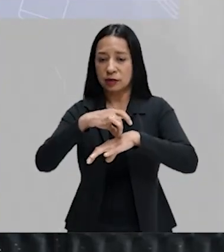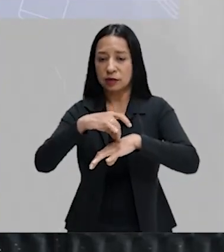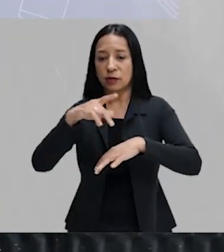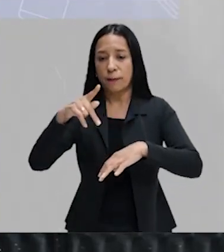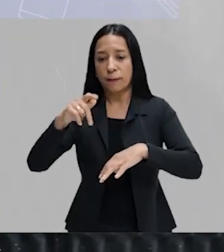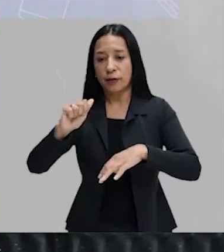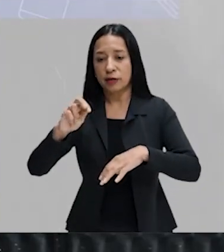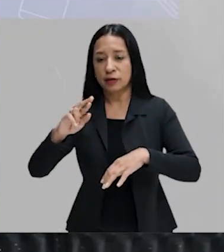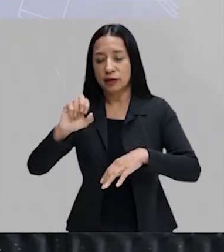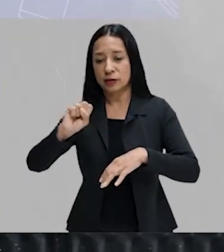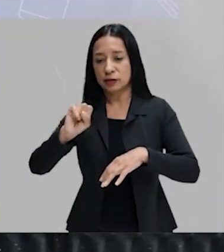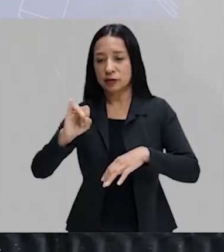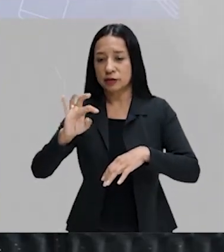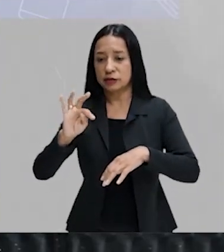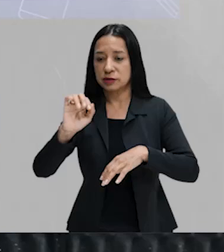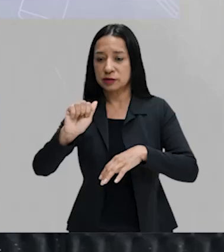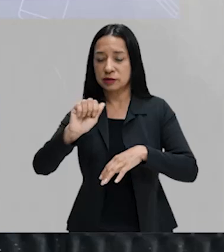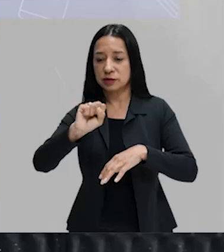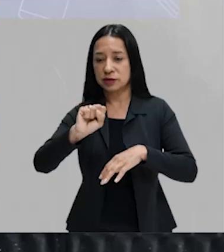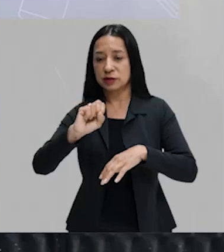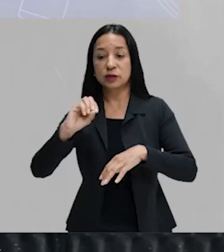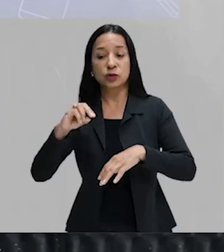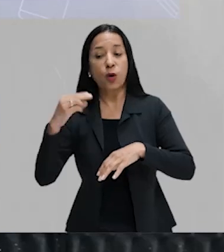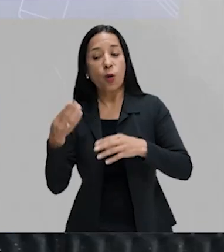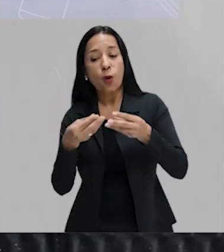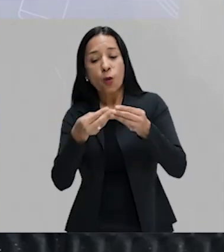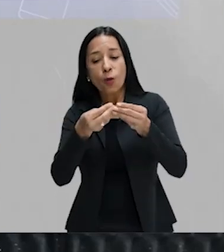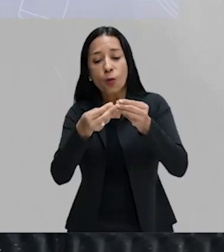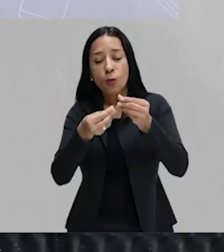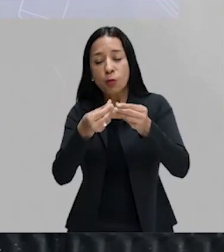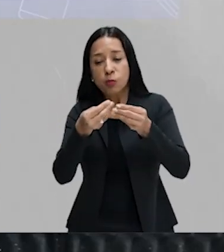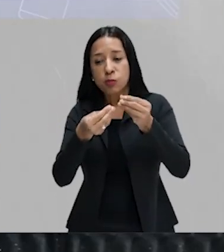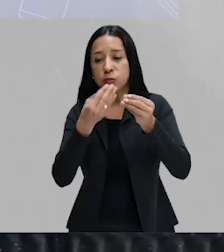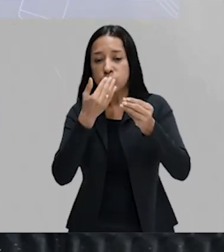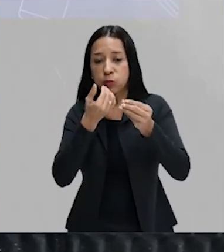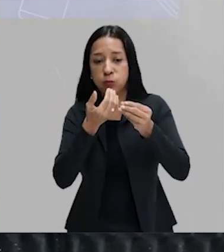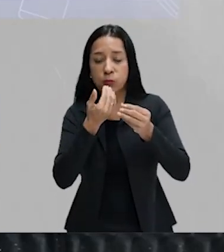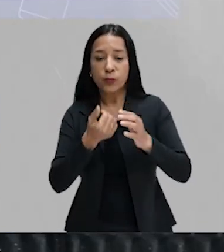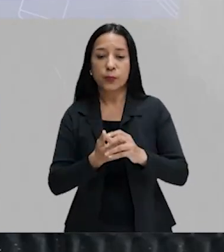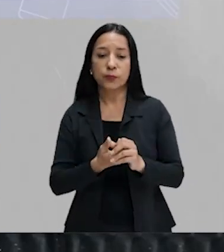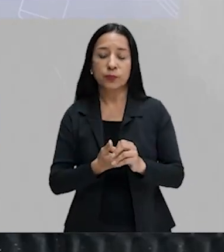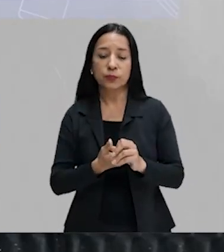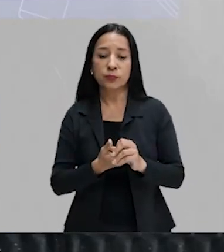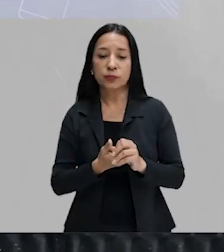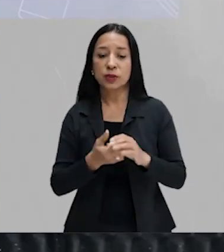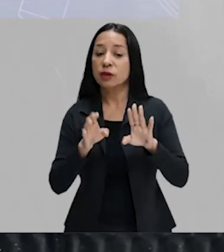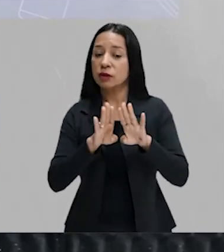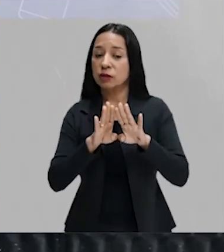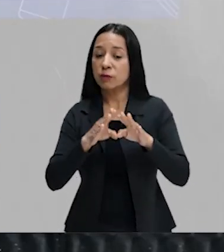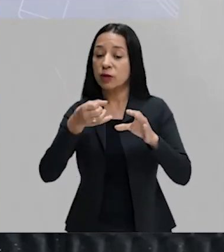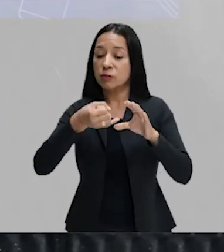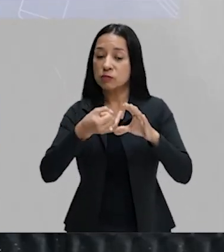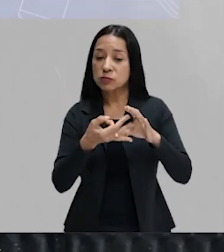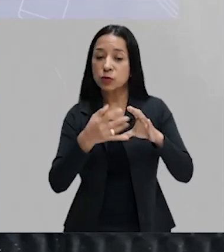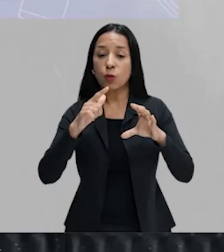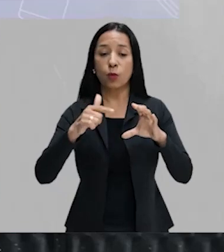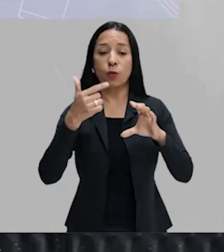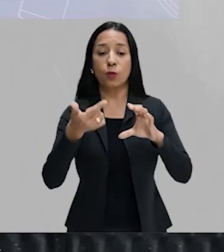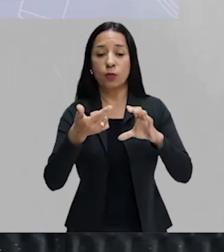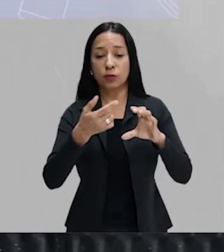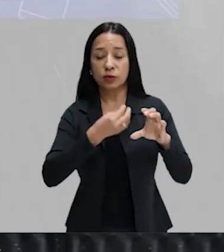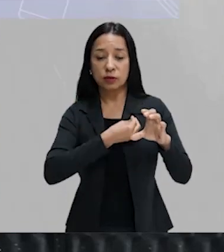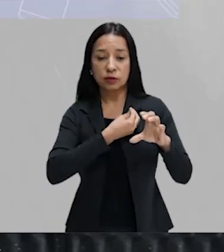de matéria orgânica em decomposição, certo? E os animais eles vivem em vários ambientes. São chamados